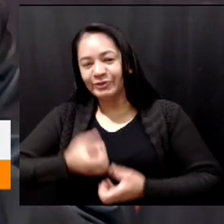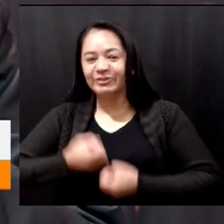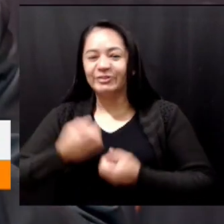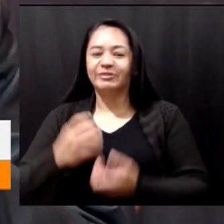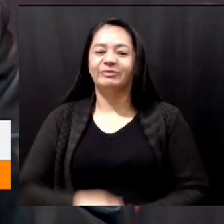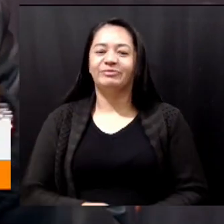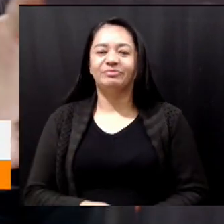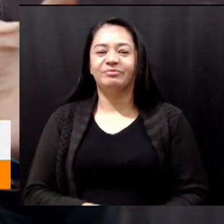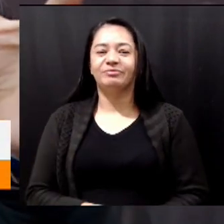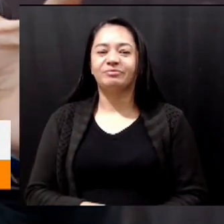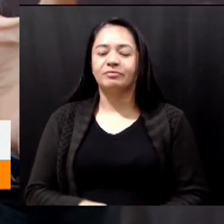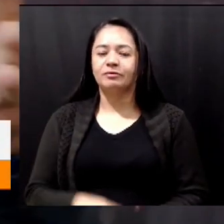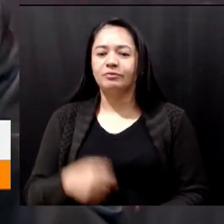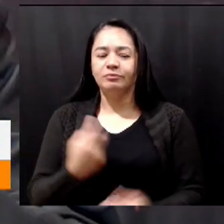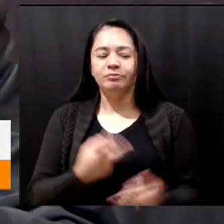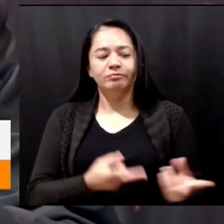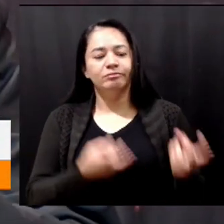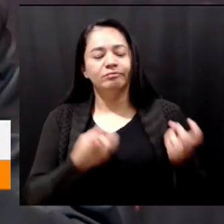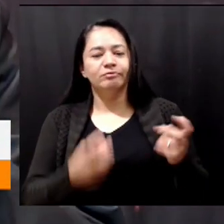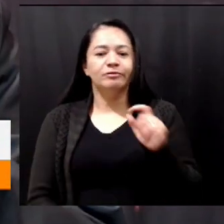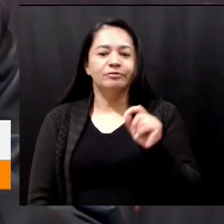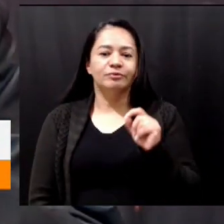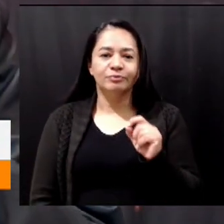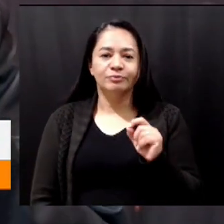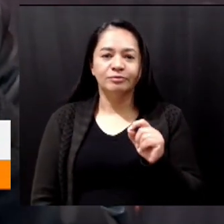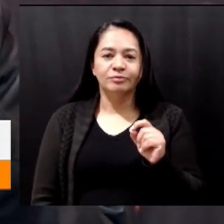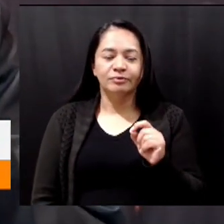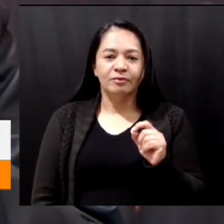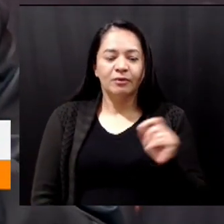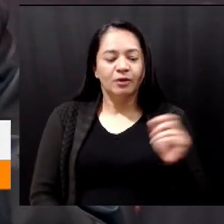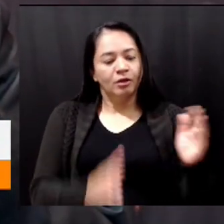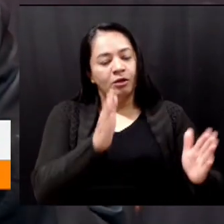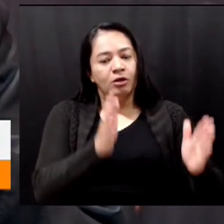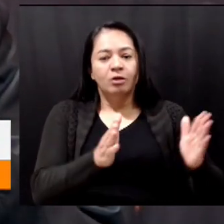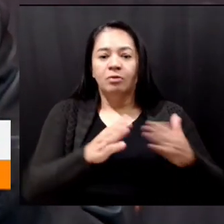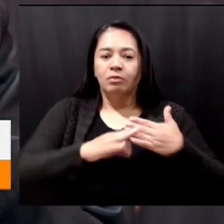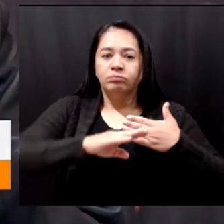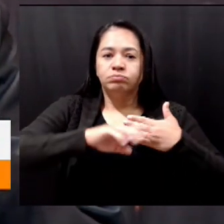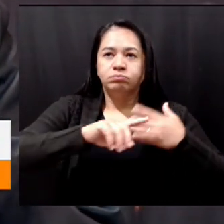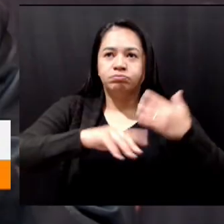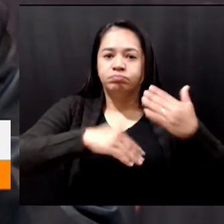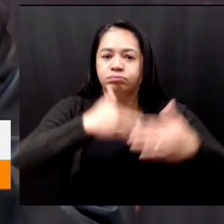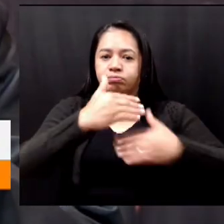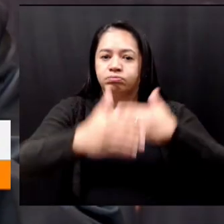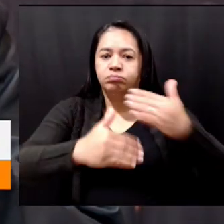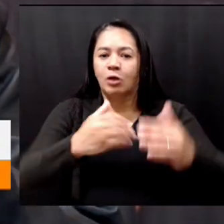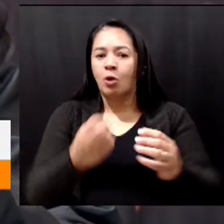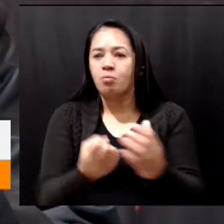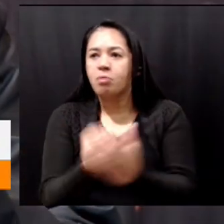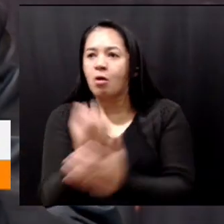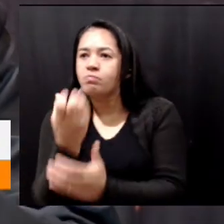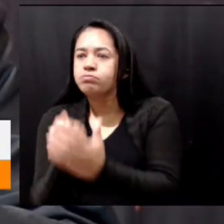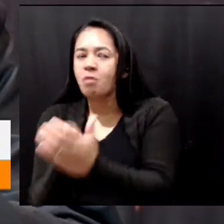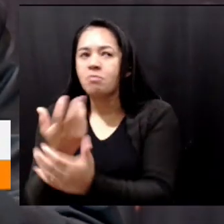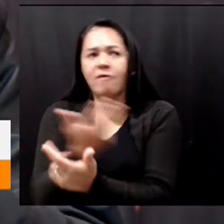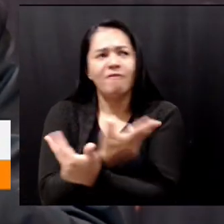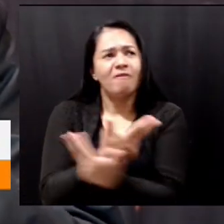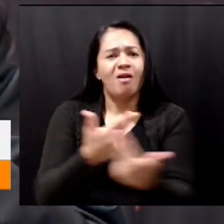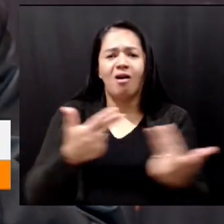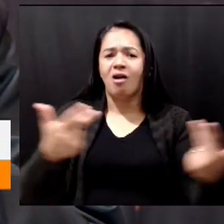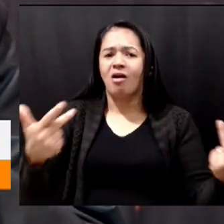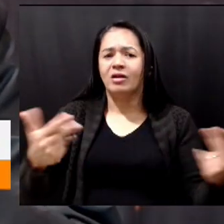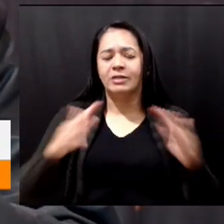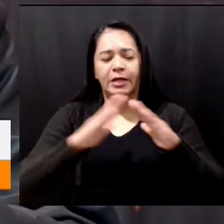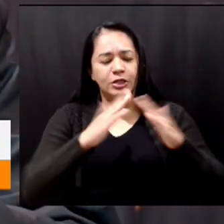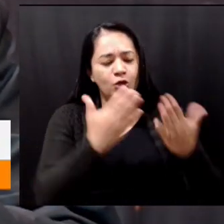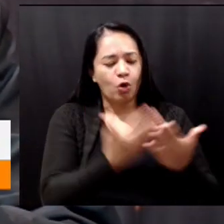percebe? Numa fase posterior foram sendo criadas coisas no entorno disso, né? Coisas, são escolas, coisas, você